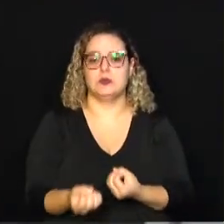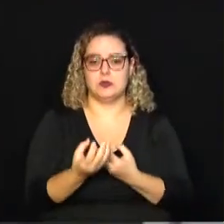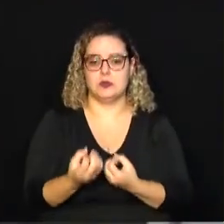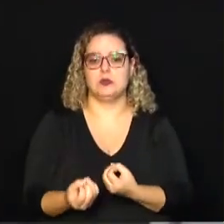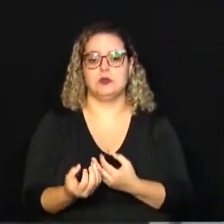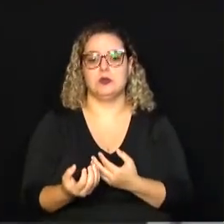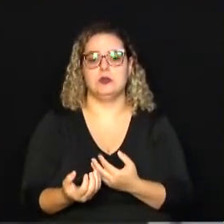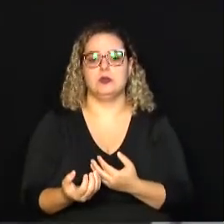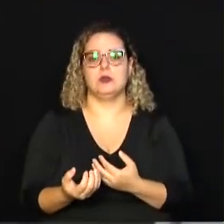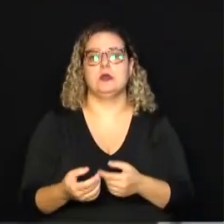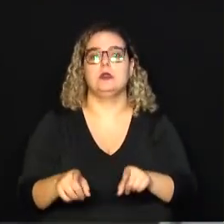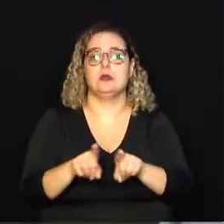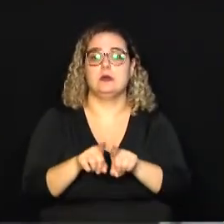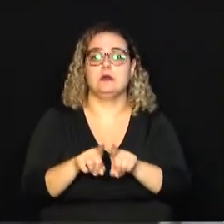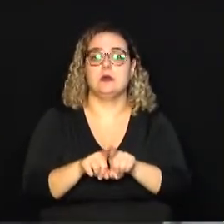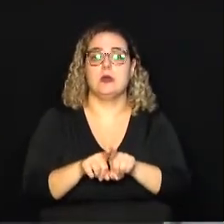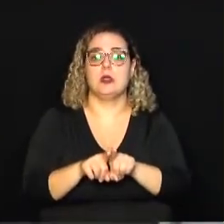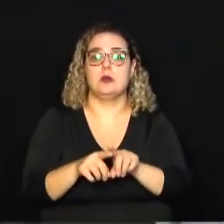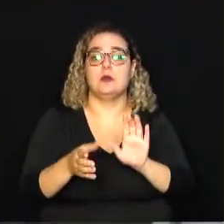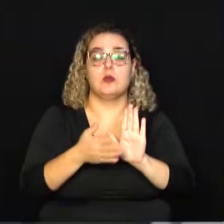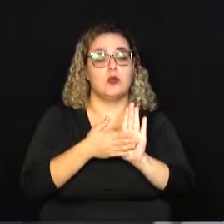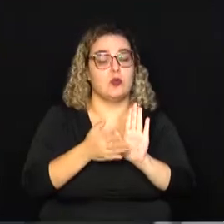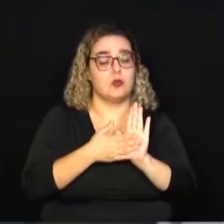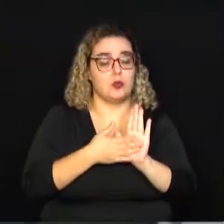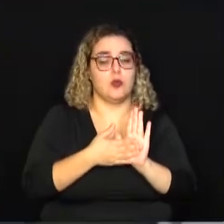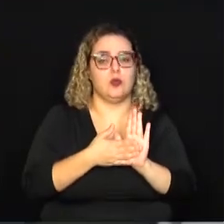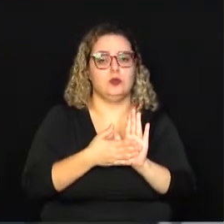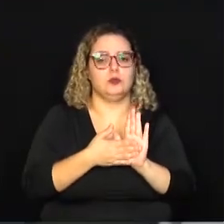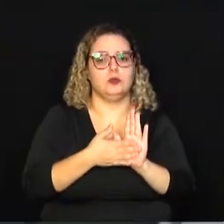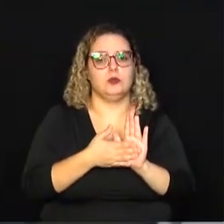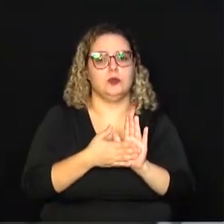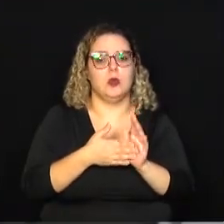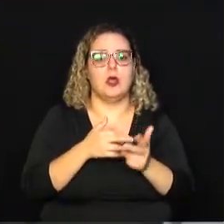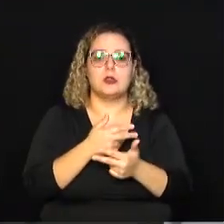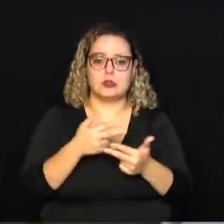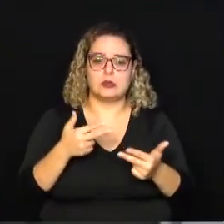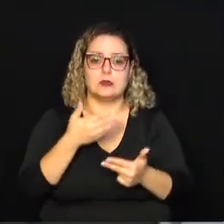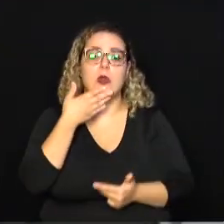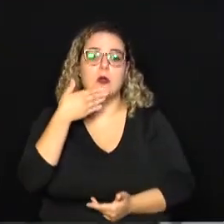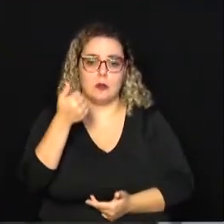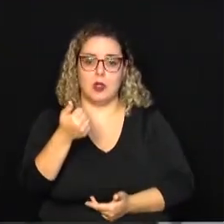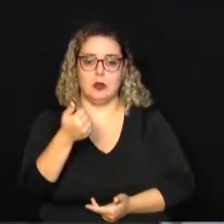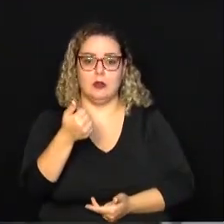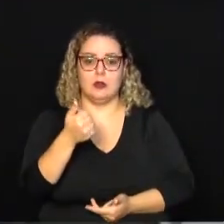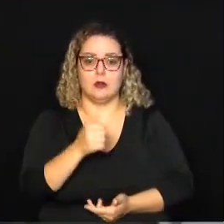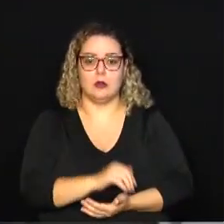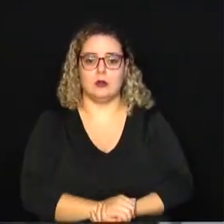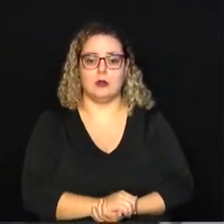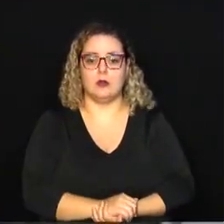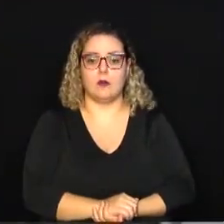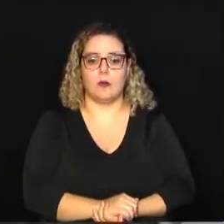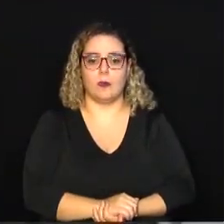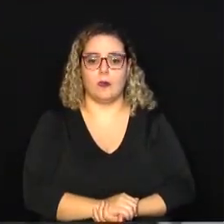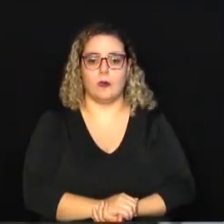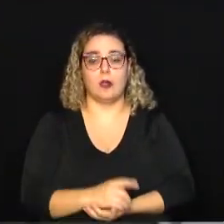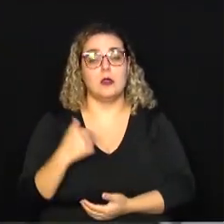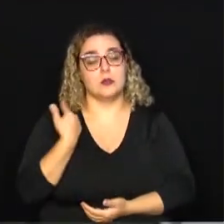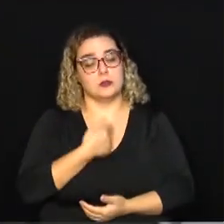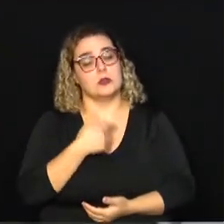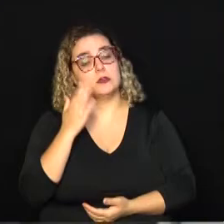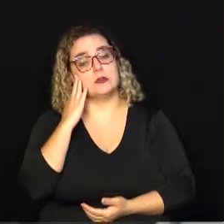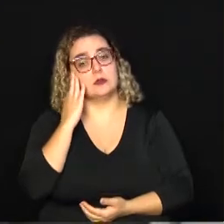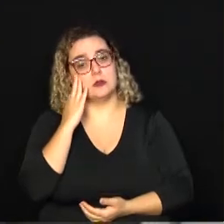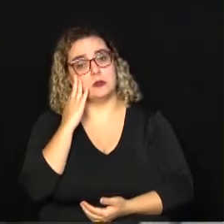propondo medidas. Agora, a gente sabe que, como o próprio Pedro disse, né? Muitas vezes o